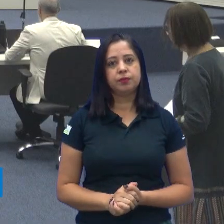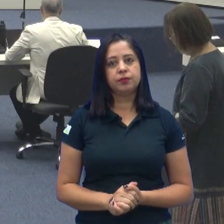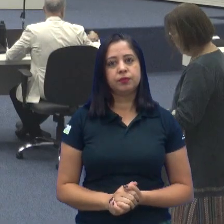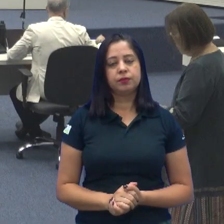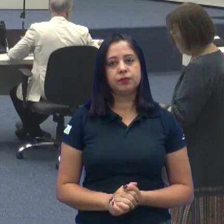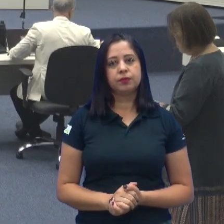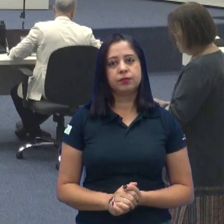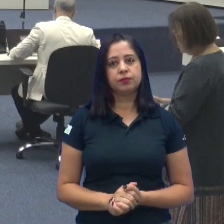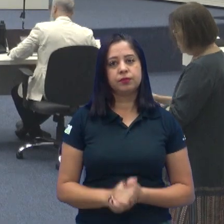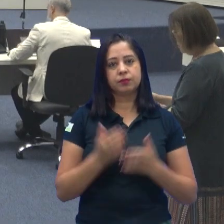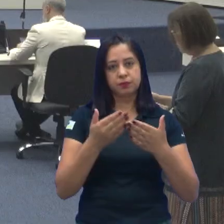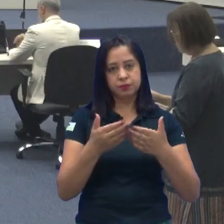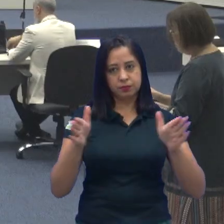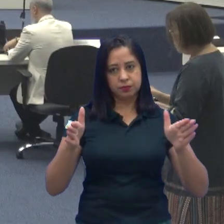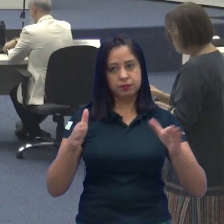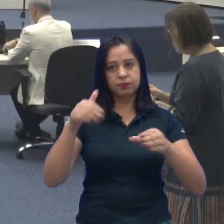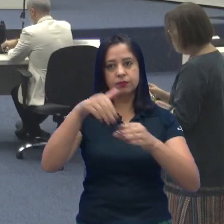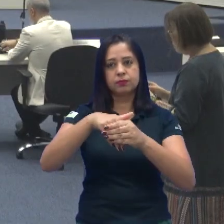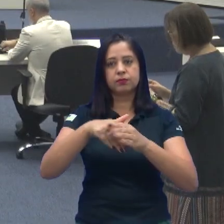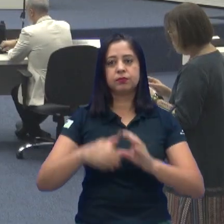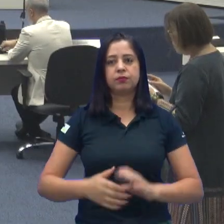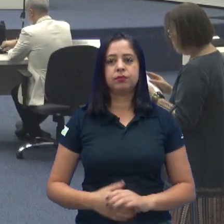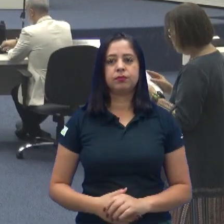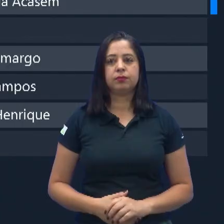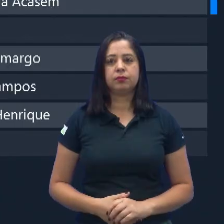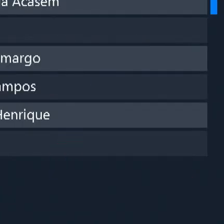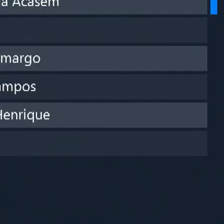Aberta a votação.